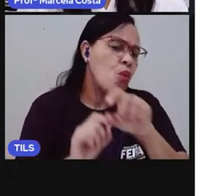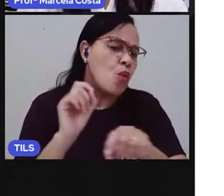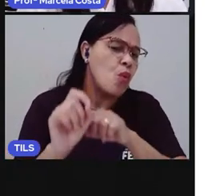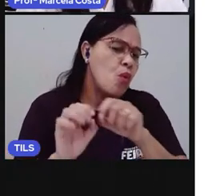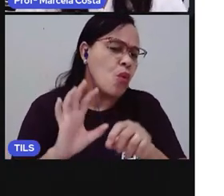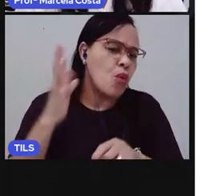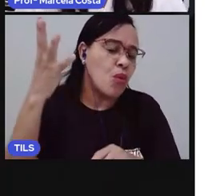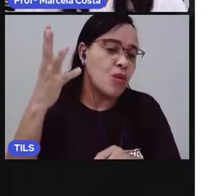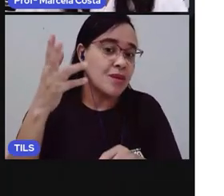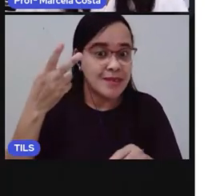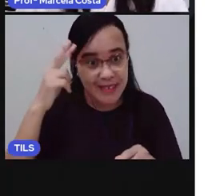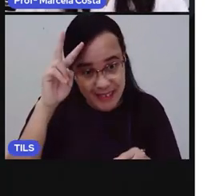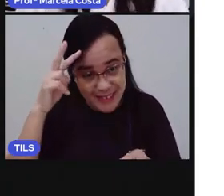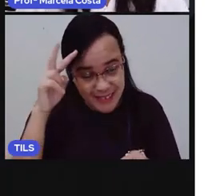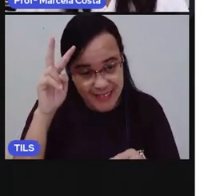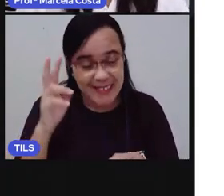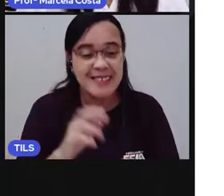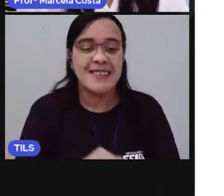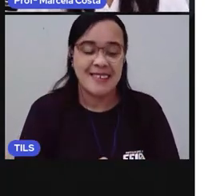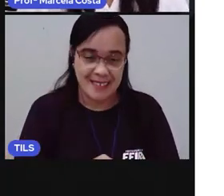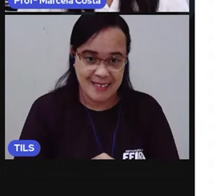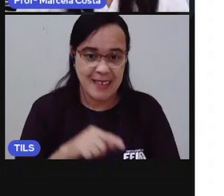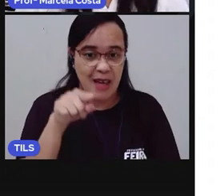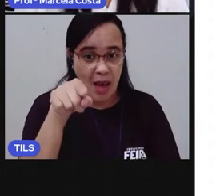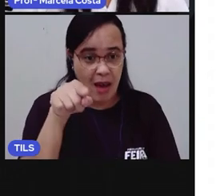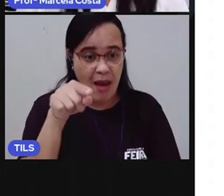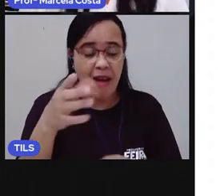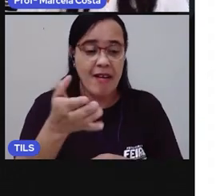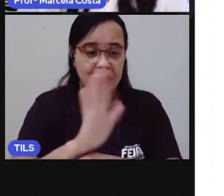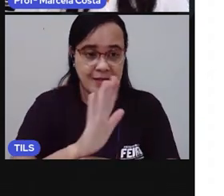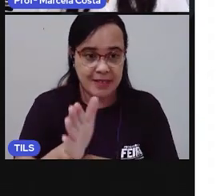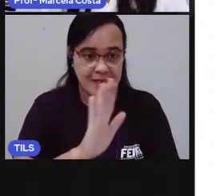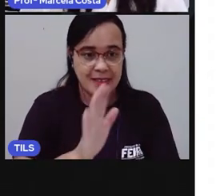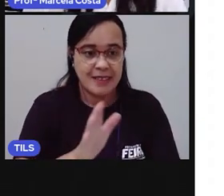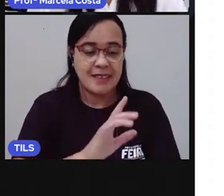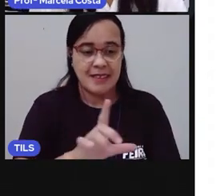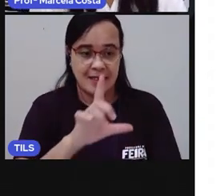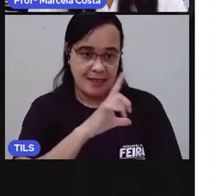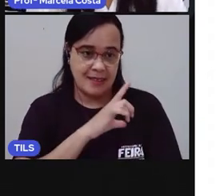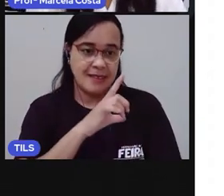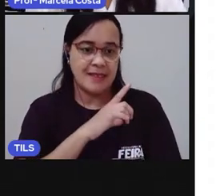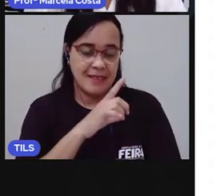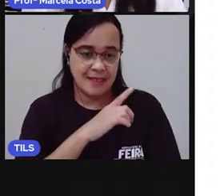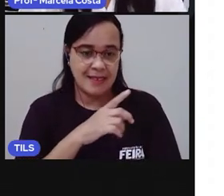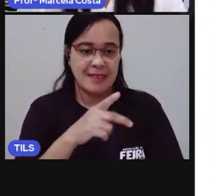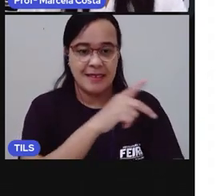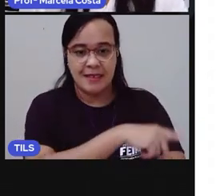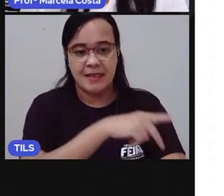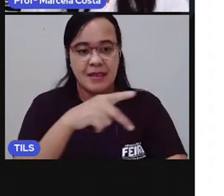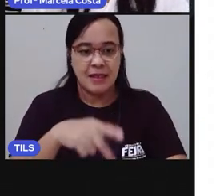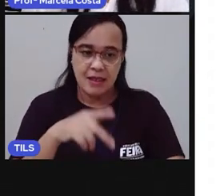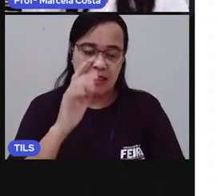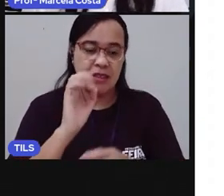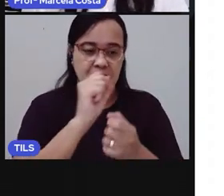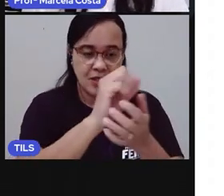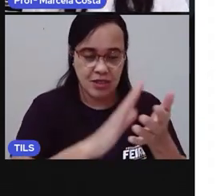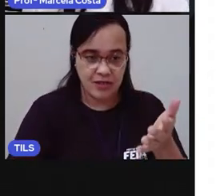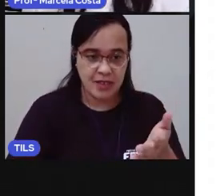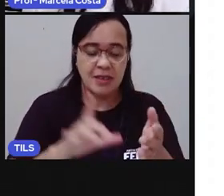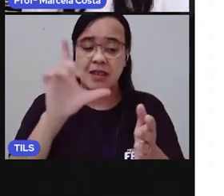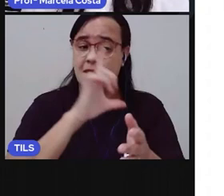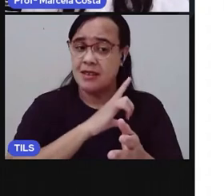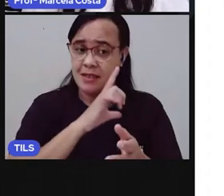nessa história. Esse link também está aí no percurso pedagógico que você recebeu com as atividades.